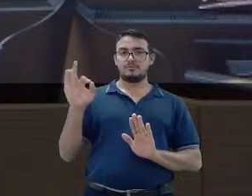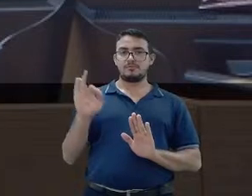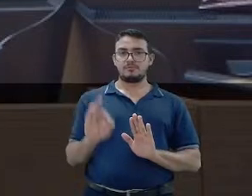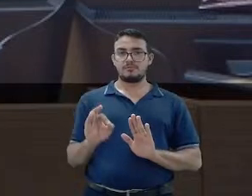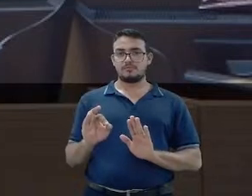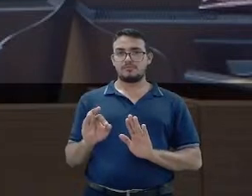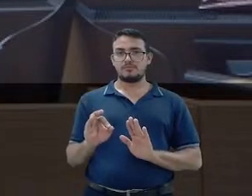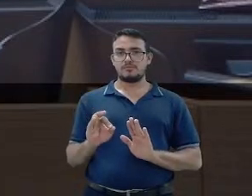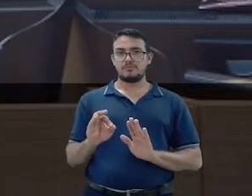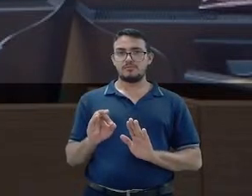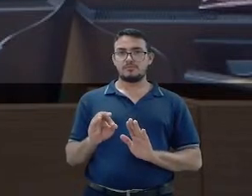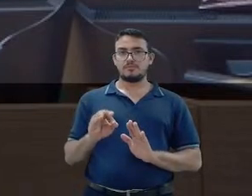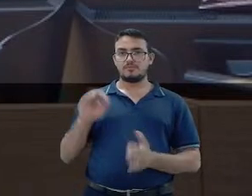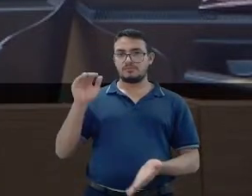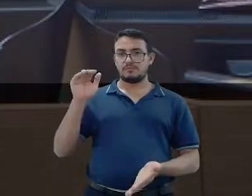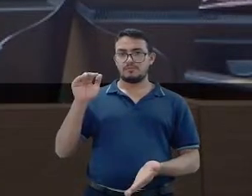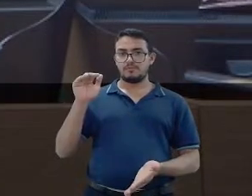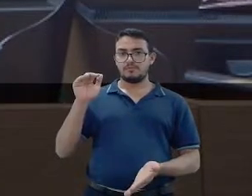10%.